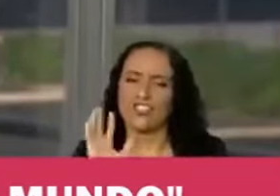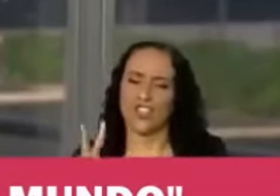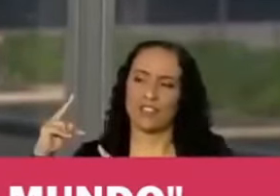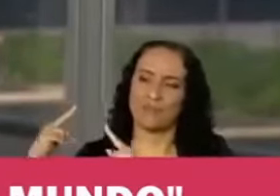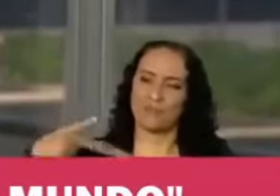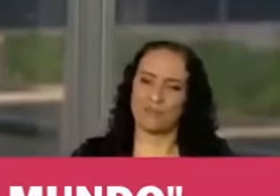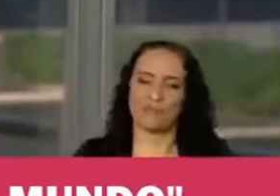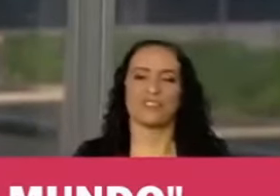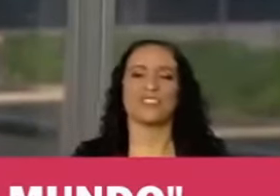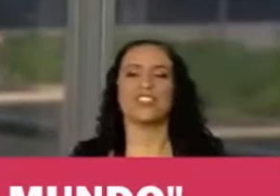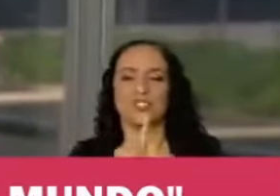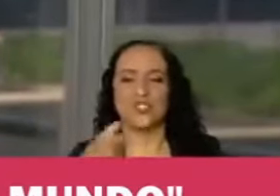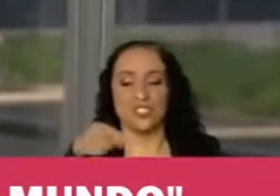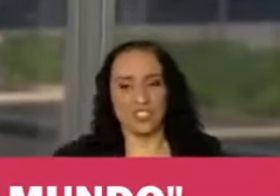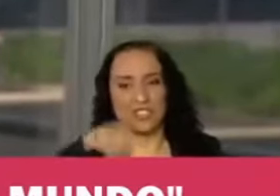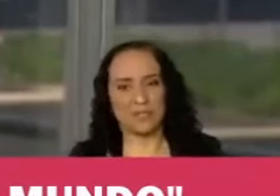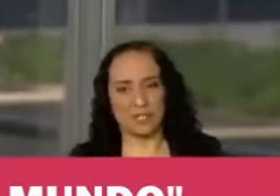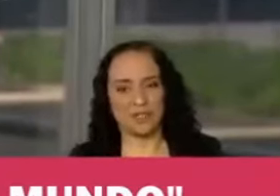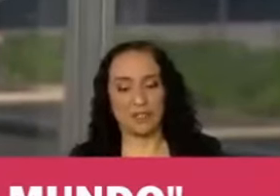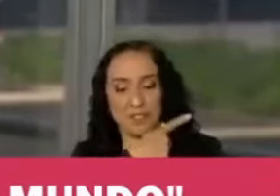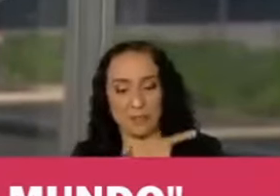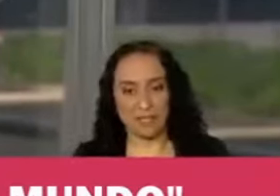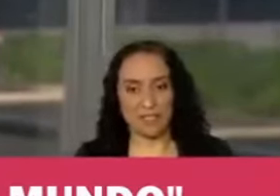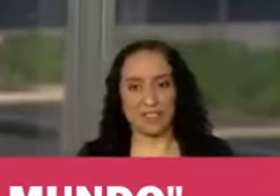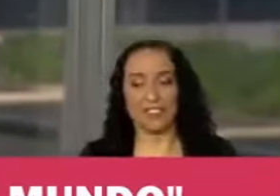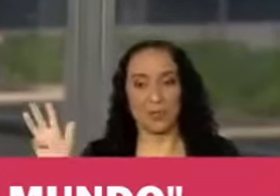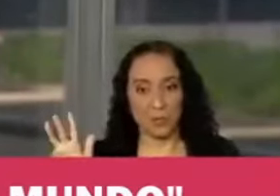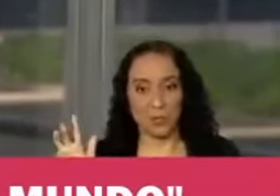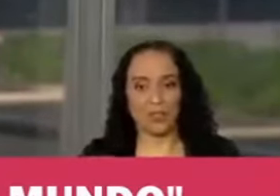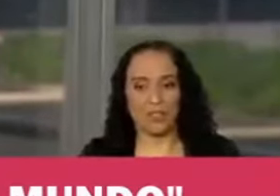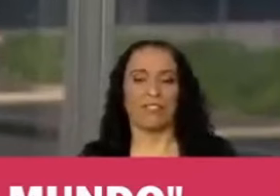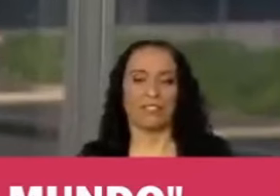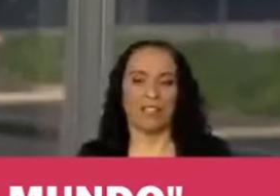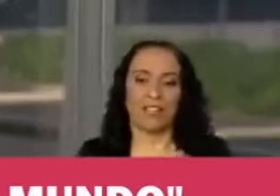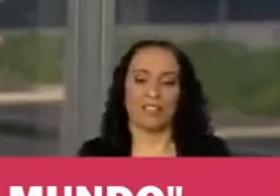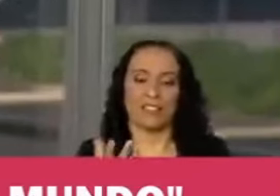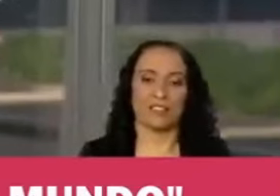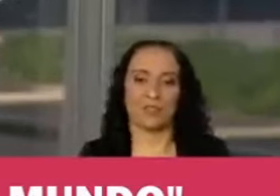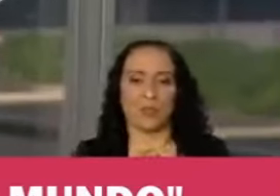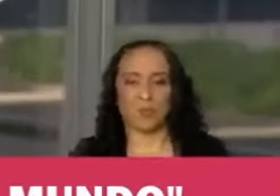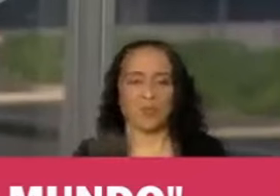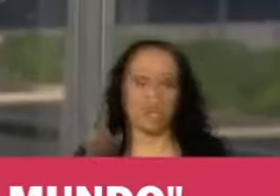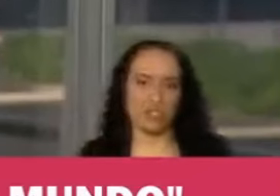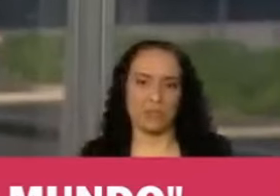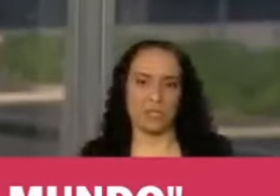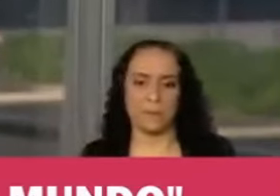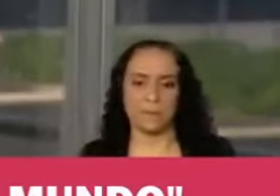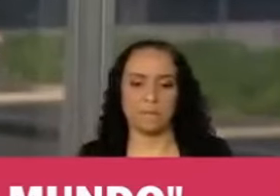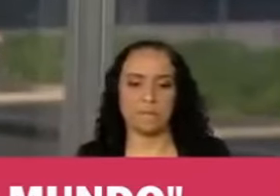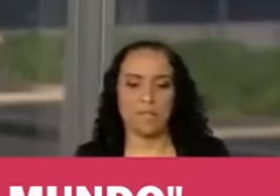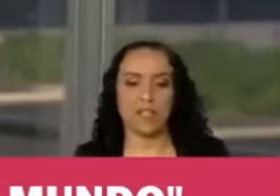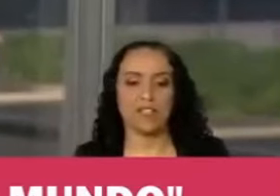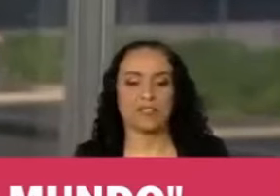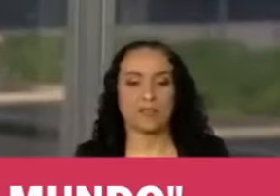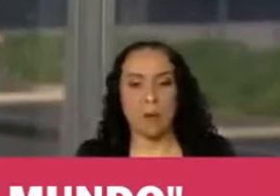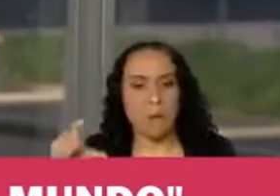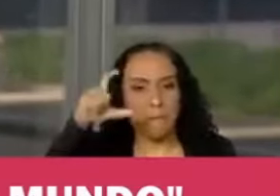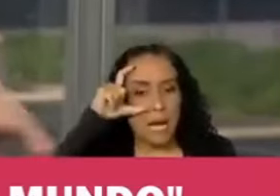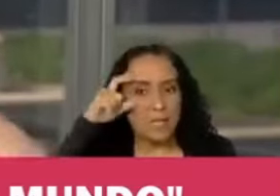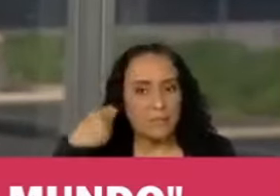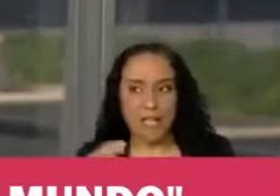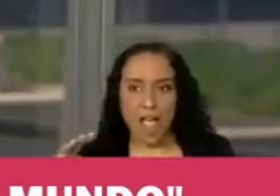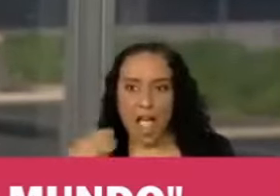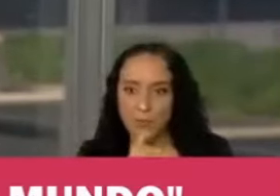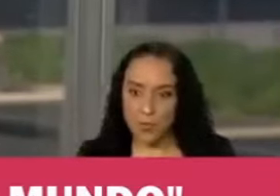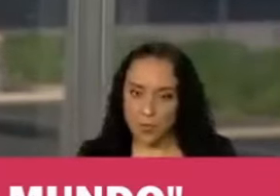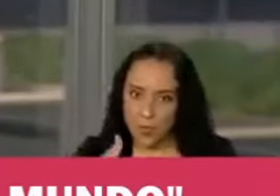legado do G20 no Brasil, da presidência do presidente Lula, a criação da Aliança Global de Combate à Fome. O Biden tem que dar uma agilizada e